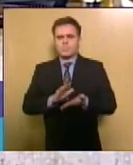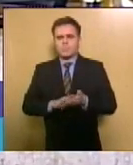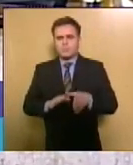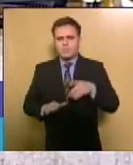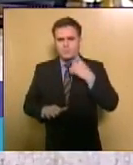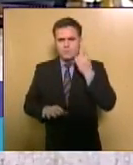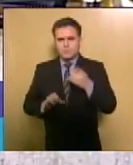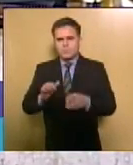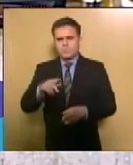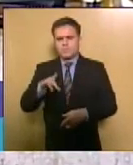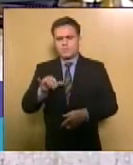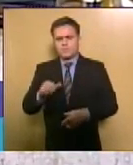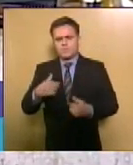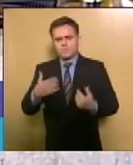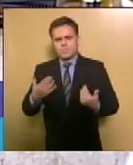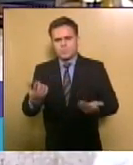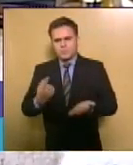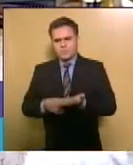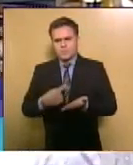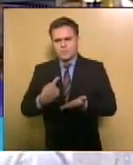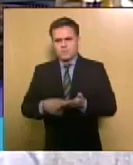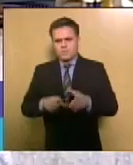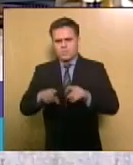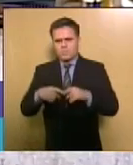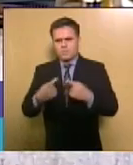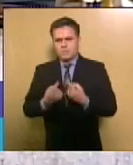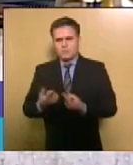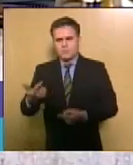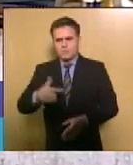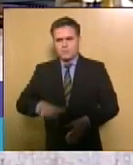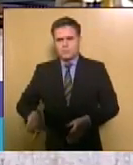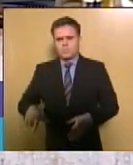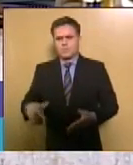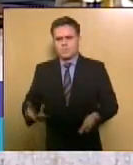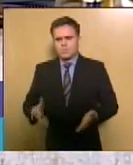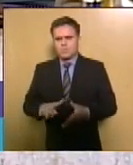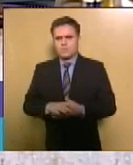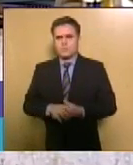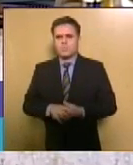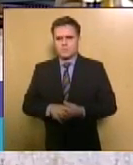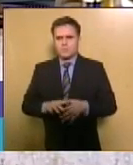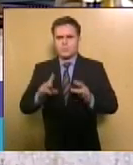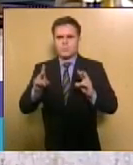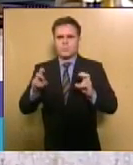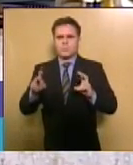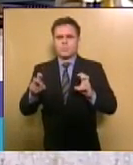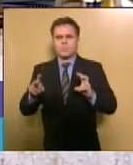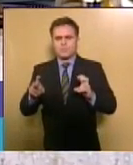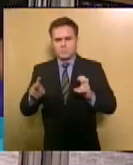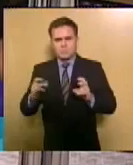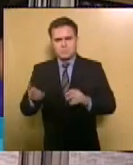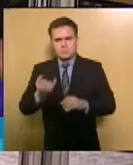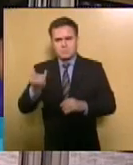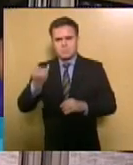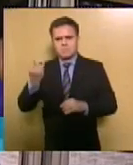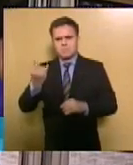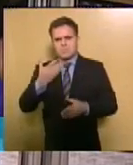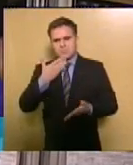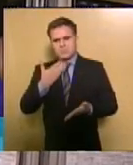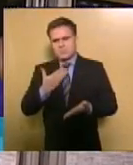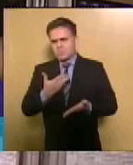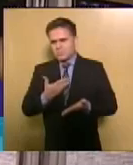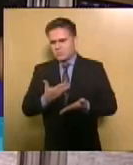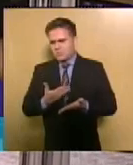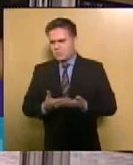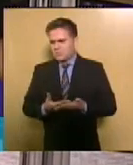Lúcia né pela provocação de mais uma audiência com a temática polêmica né mas exa extrema